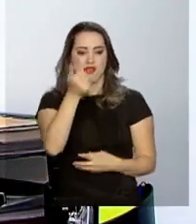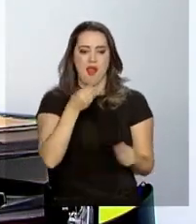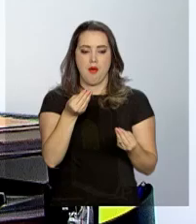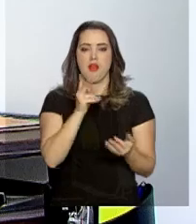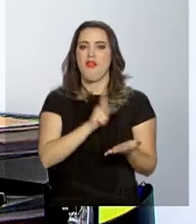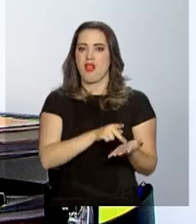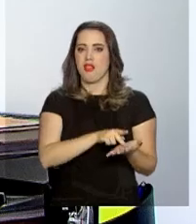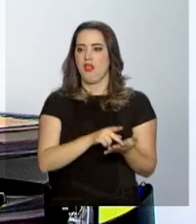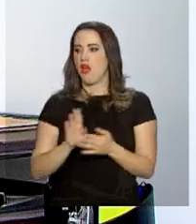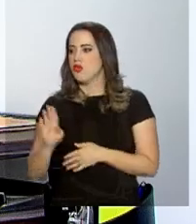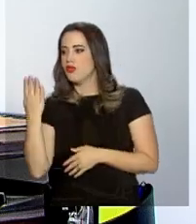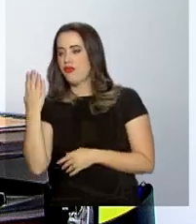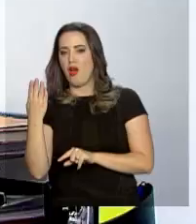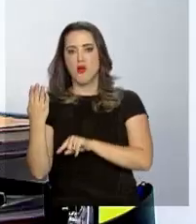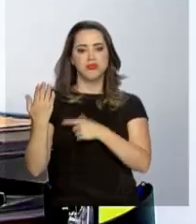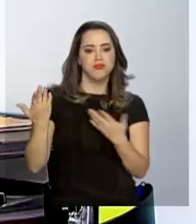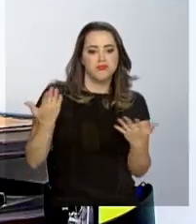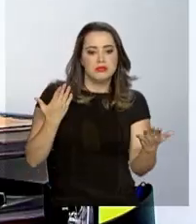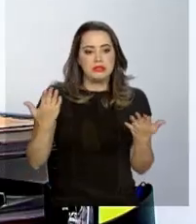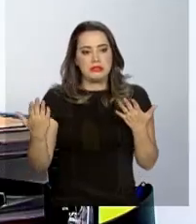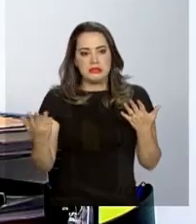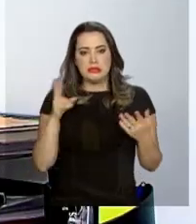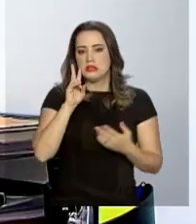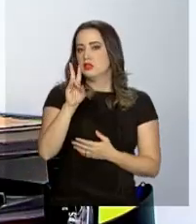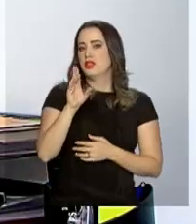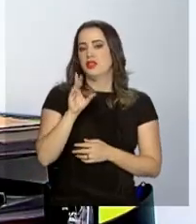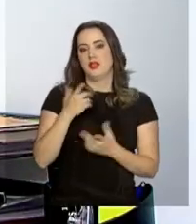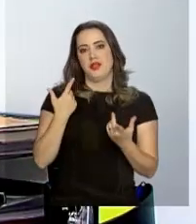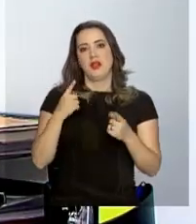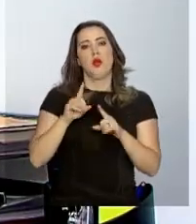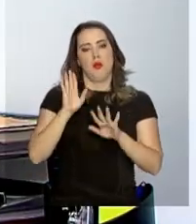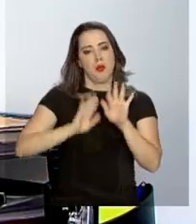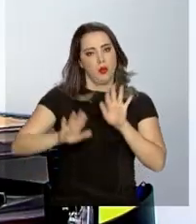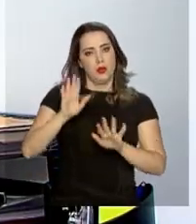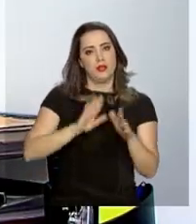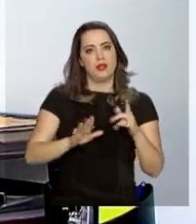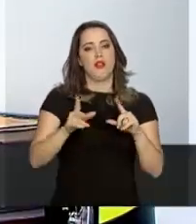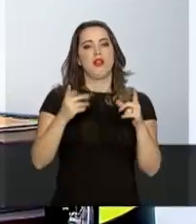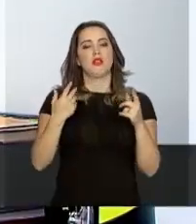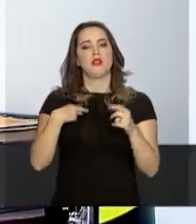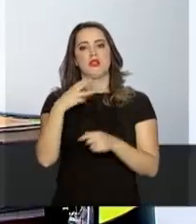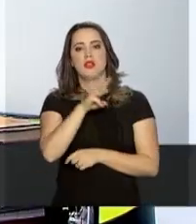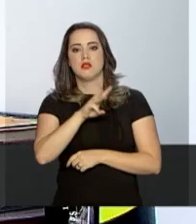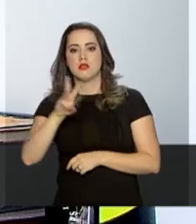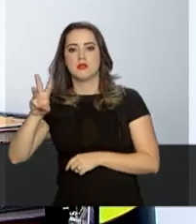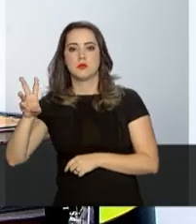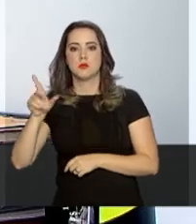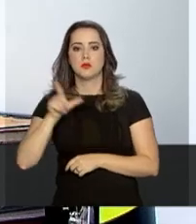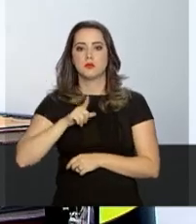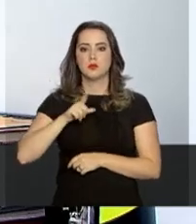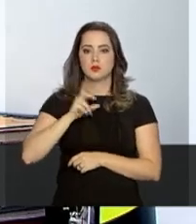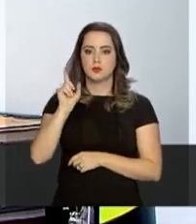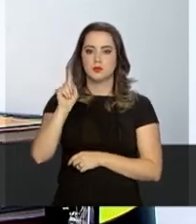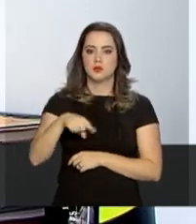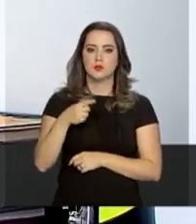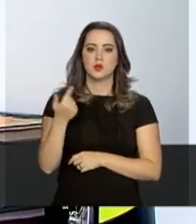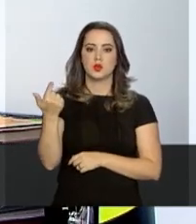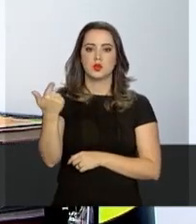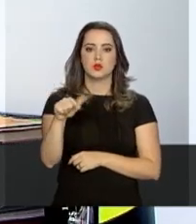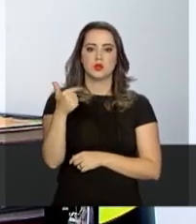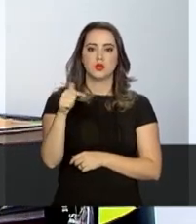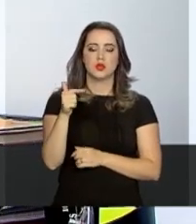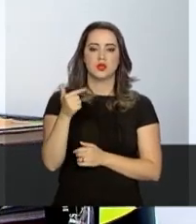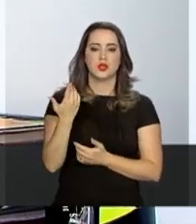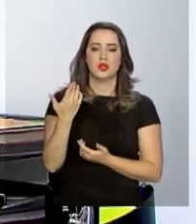que você precisa ir atrás de lojas de referência mas você tem que tomar cuidado porque tem sites é que tem não tenho medo